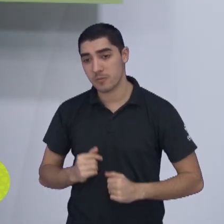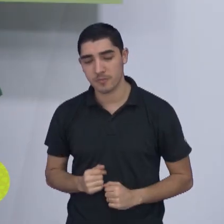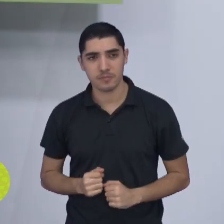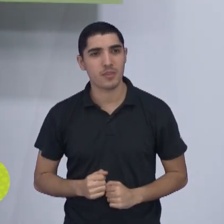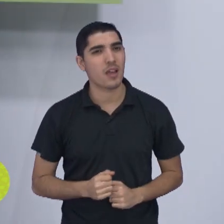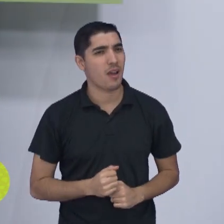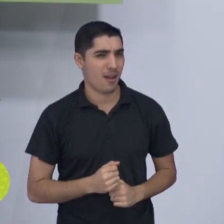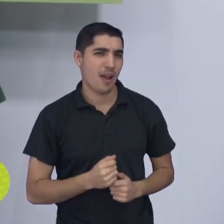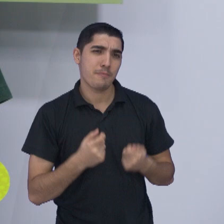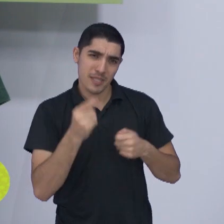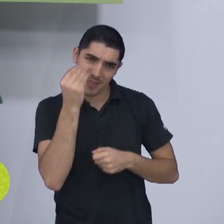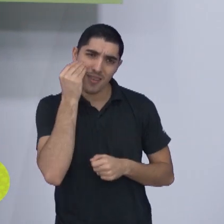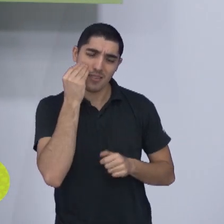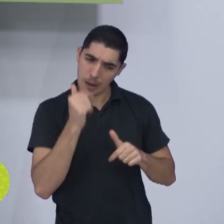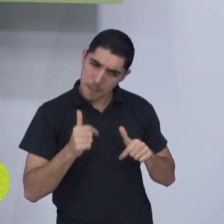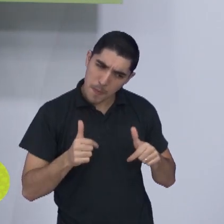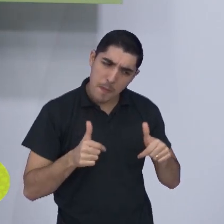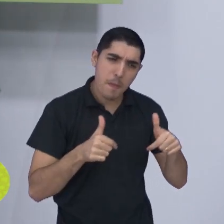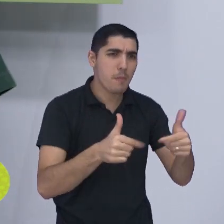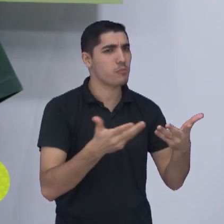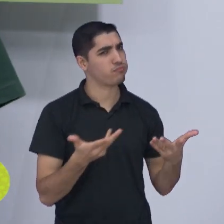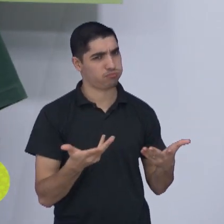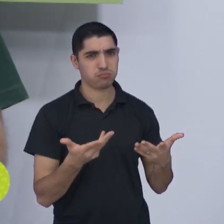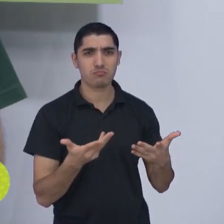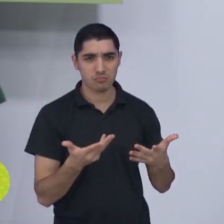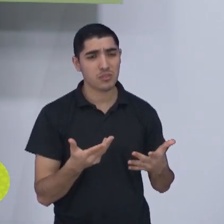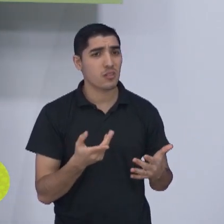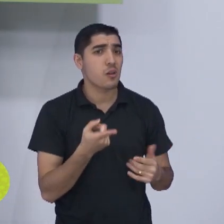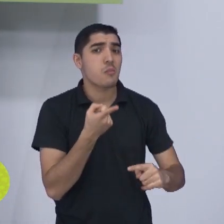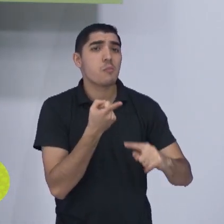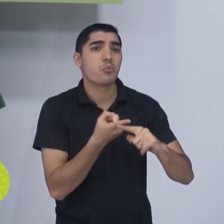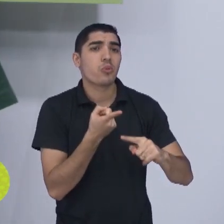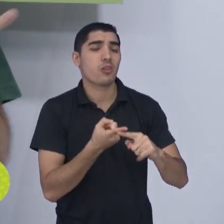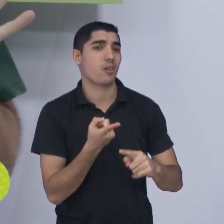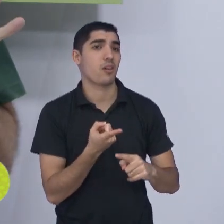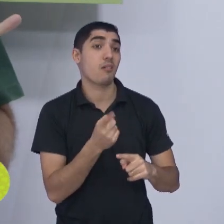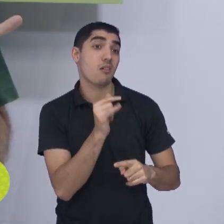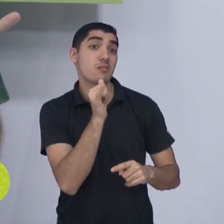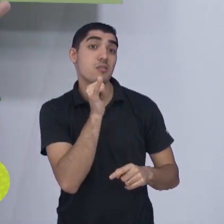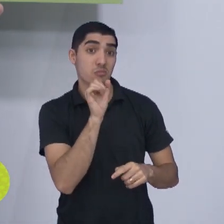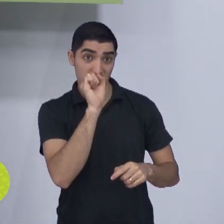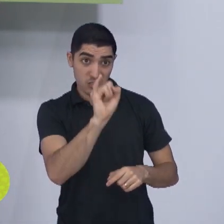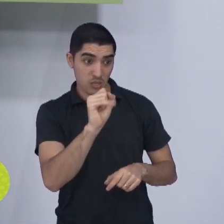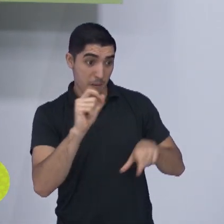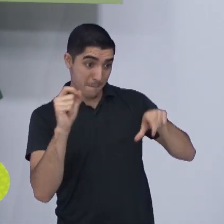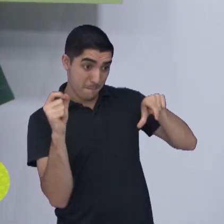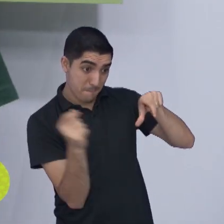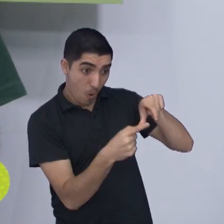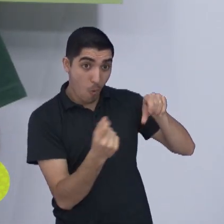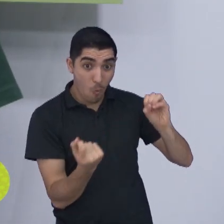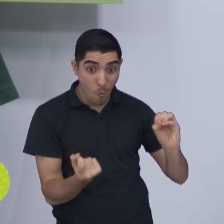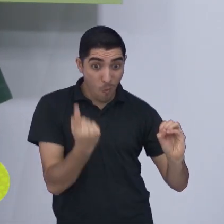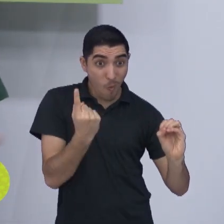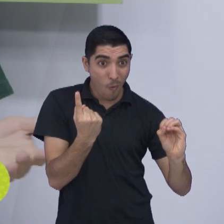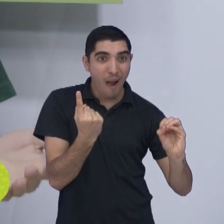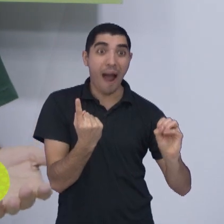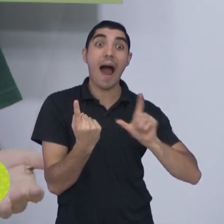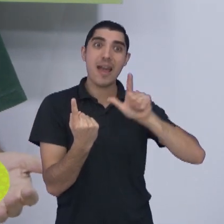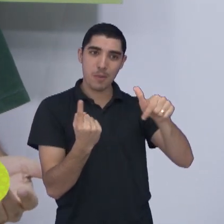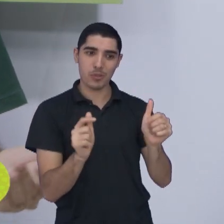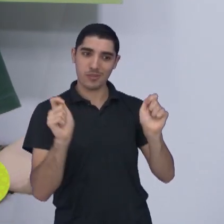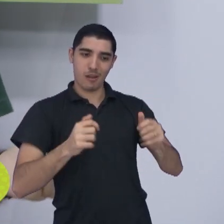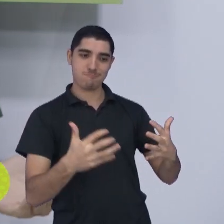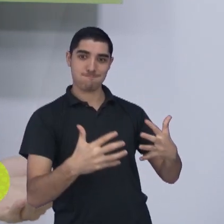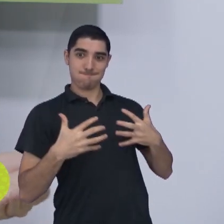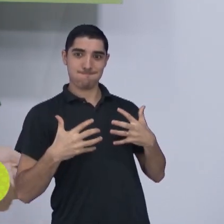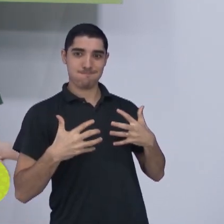que tentar buscar a vitória, né? Até porque se faz o primeiro gol, se fecha mais, né? Mas tem que ver também